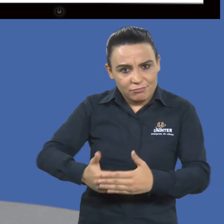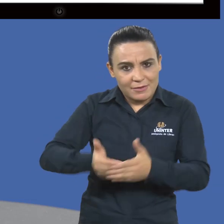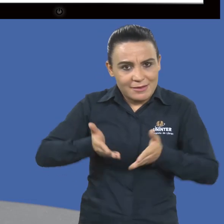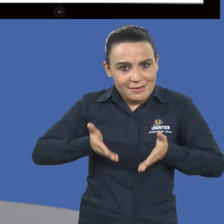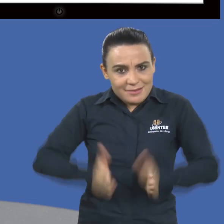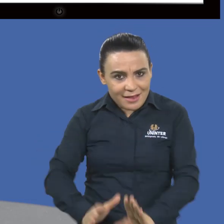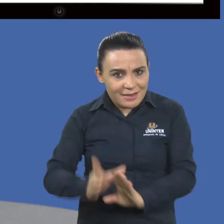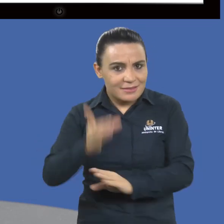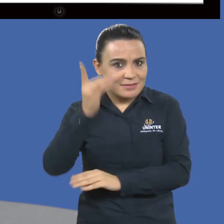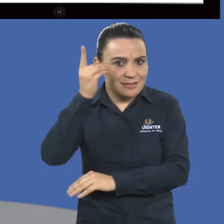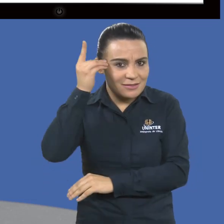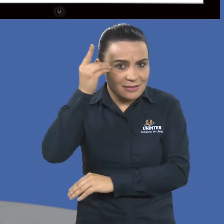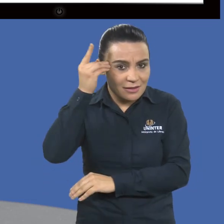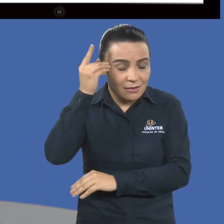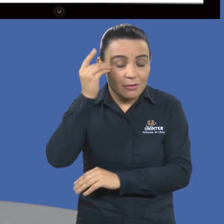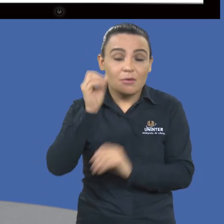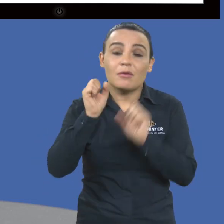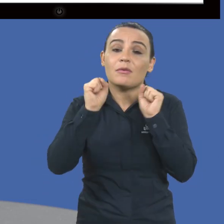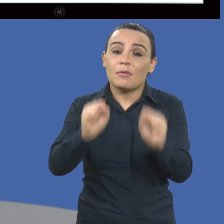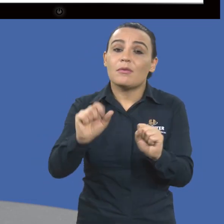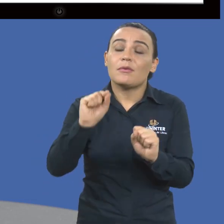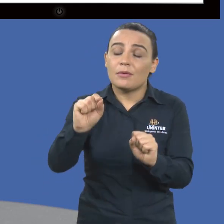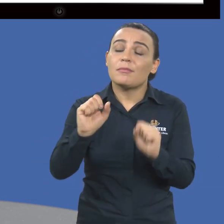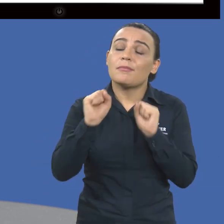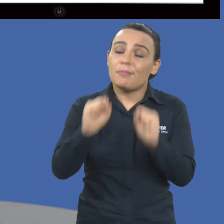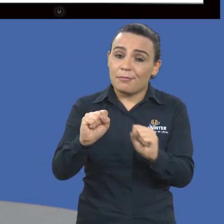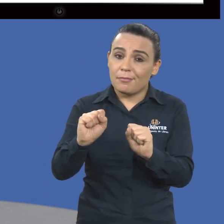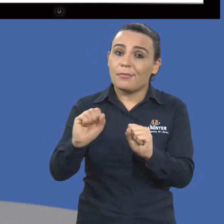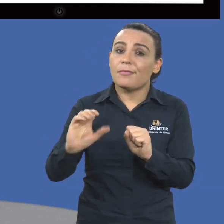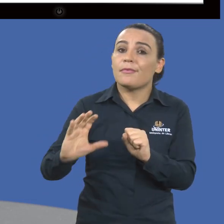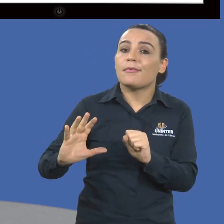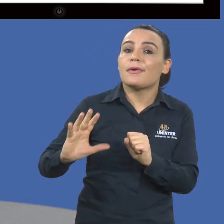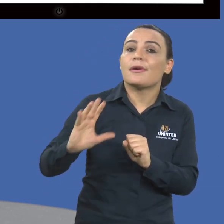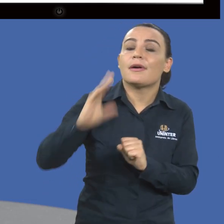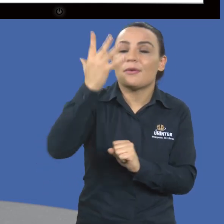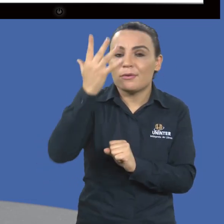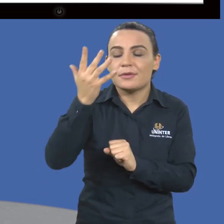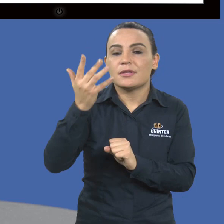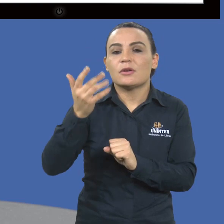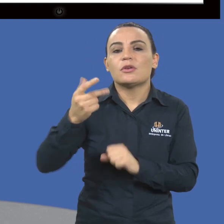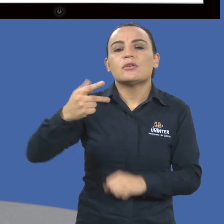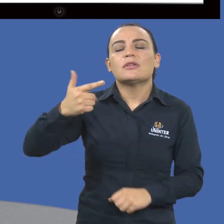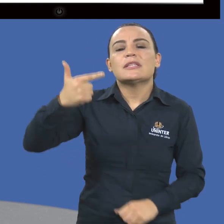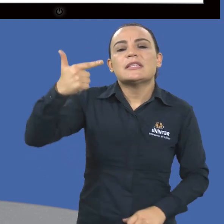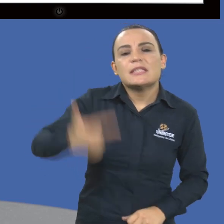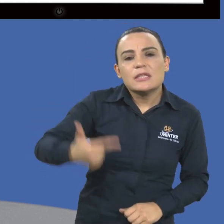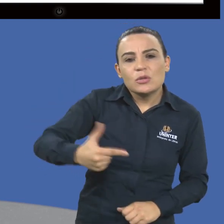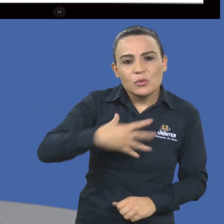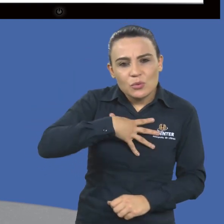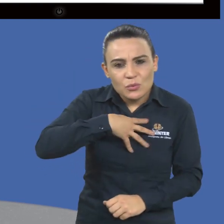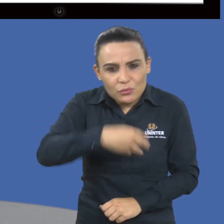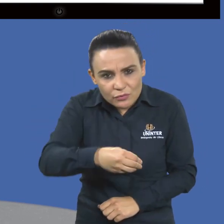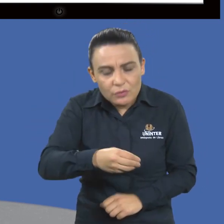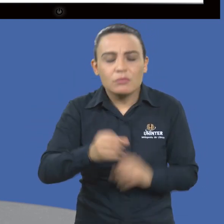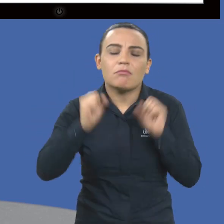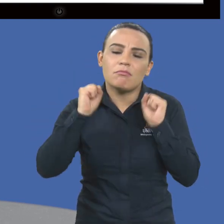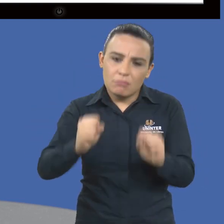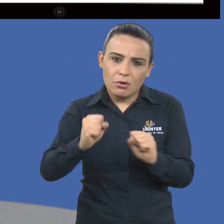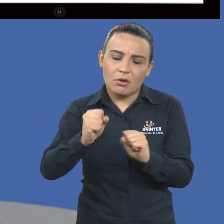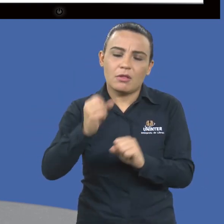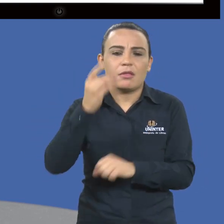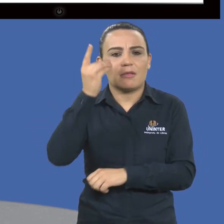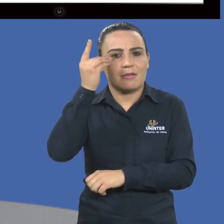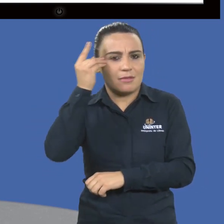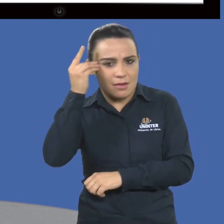numa breve fala, nós podemos dizer assim, que o risco de um casal vir a ter um outro nenezinho